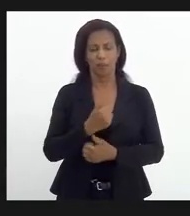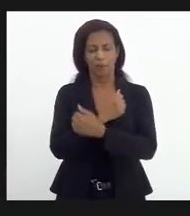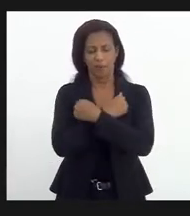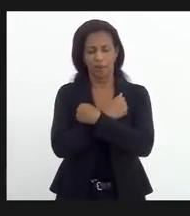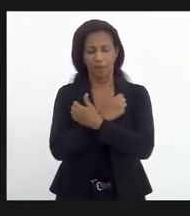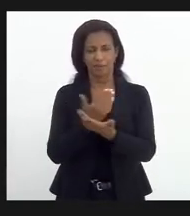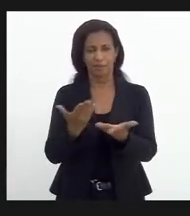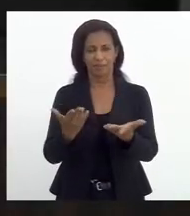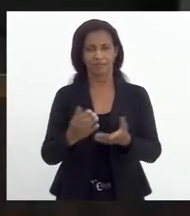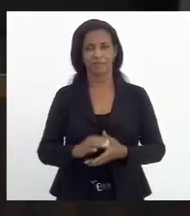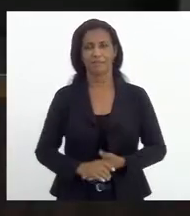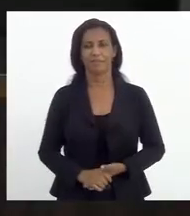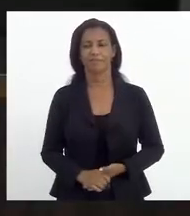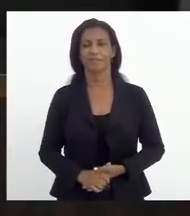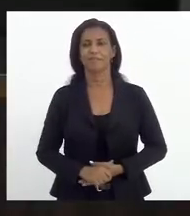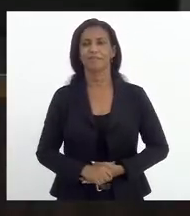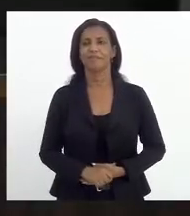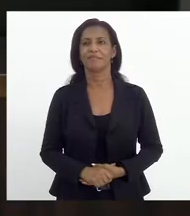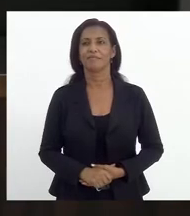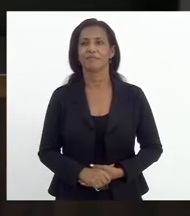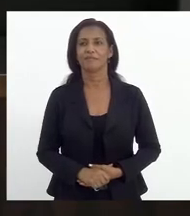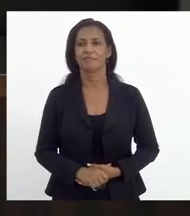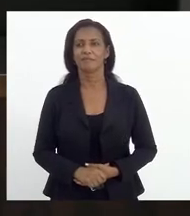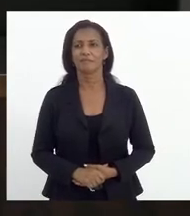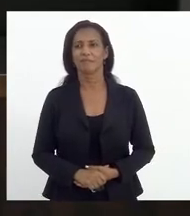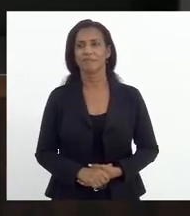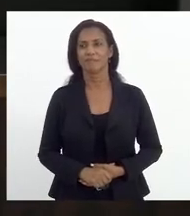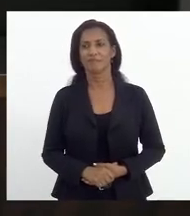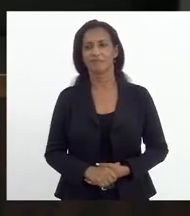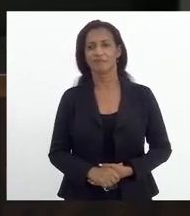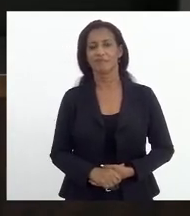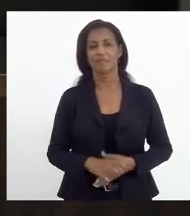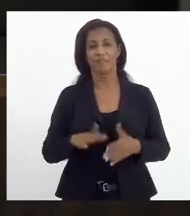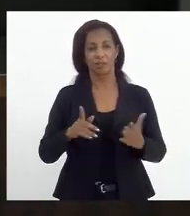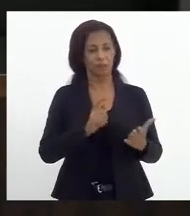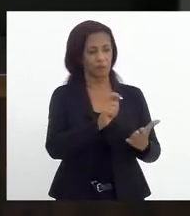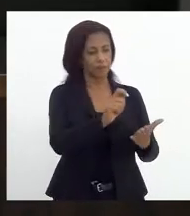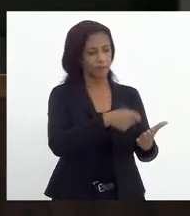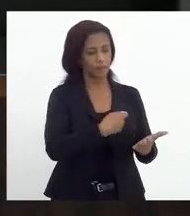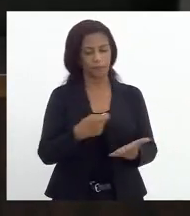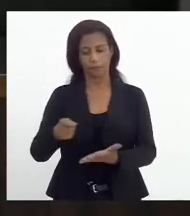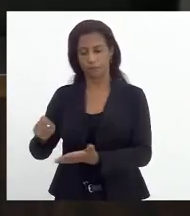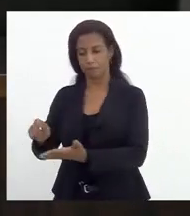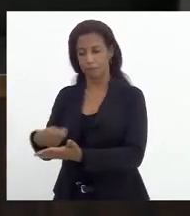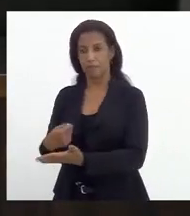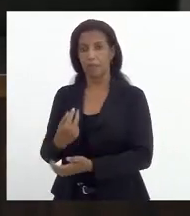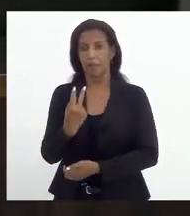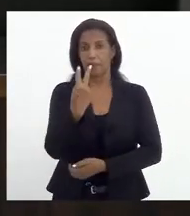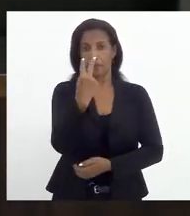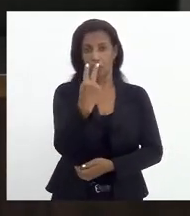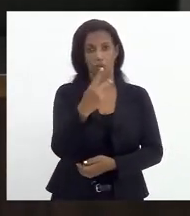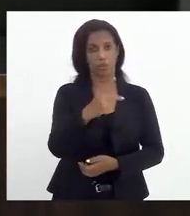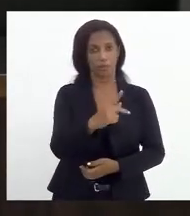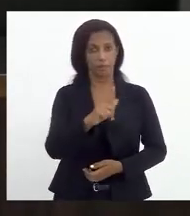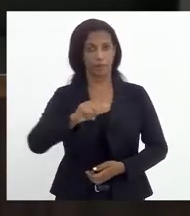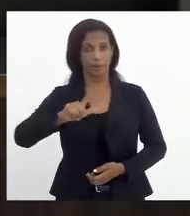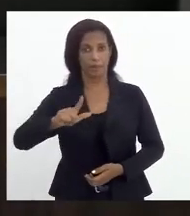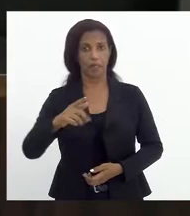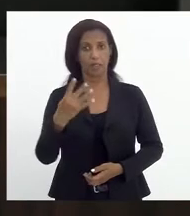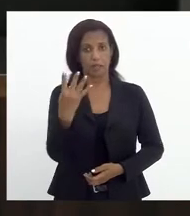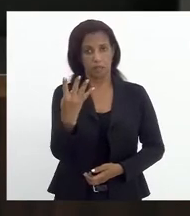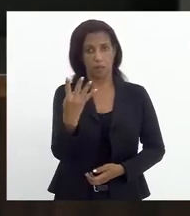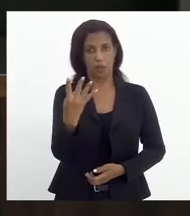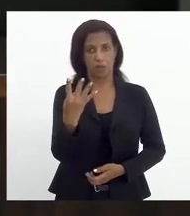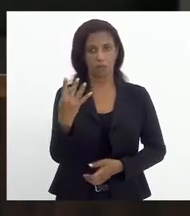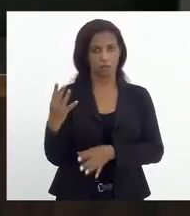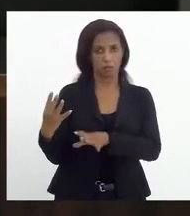todos. Obrigado, Chico. E estão sendo sancionados, né, André, mais dois projetos, são quatro projetos